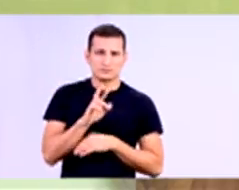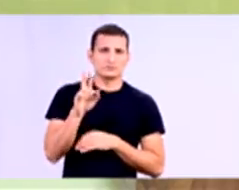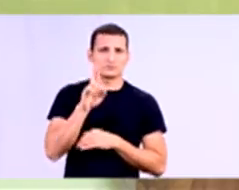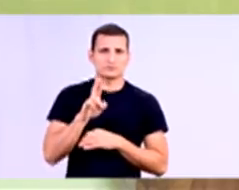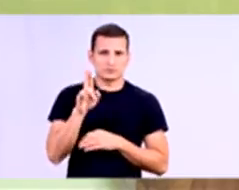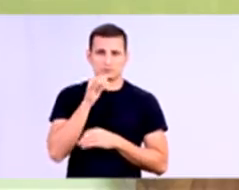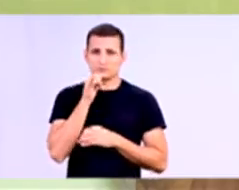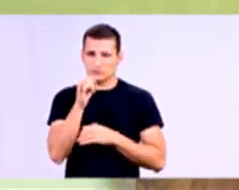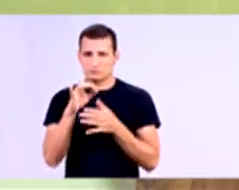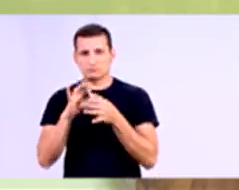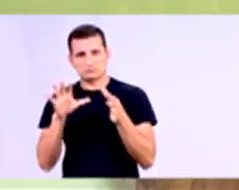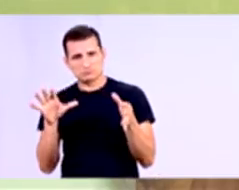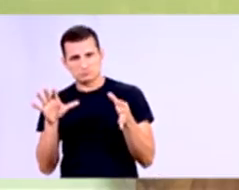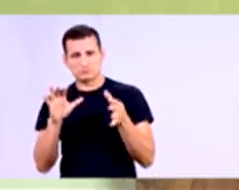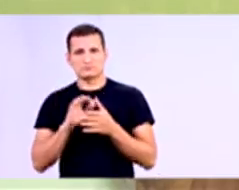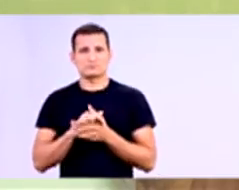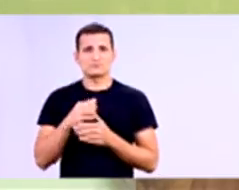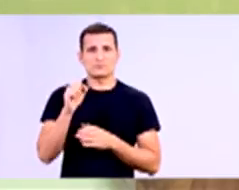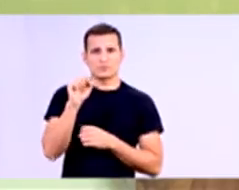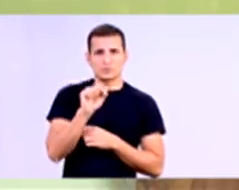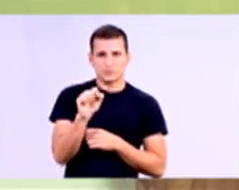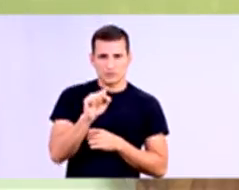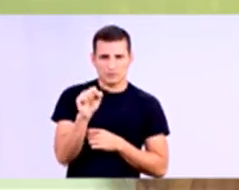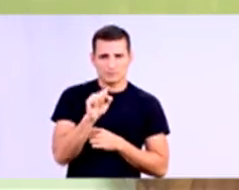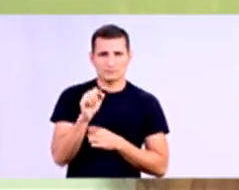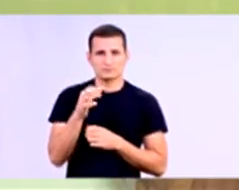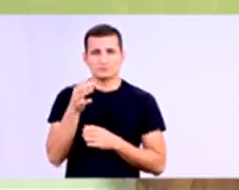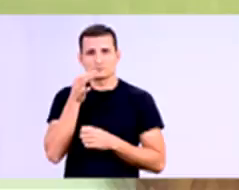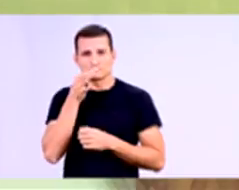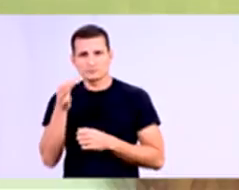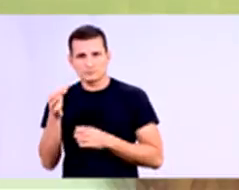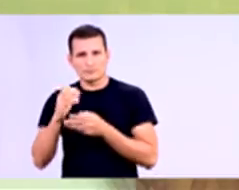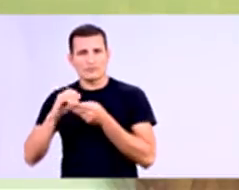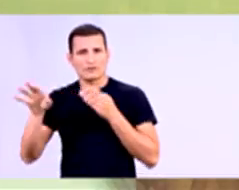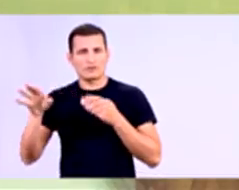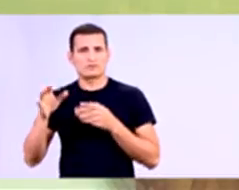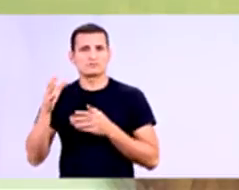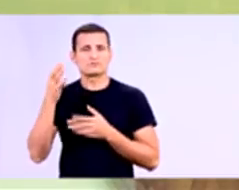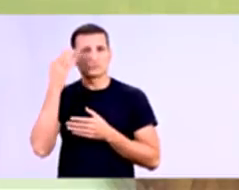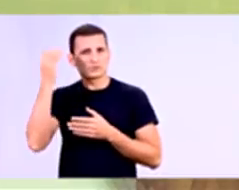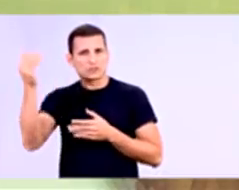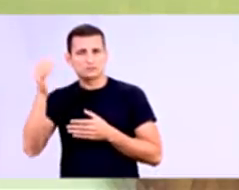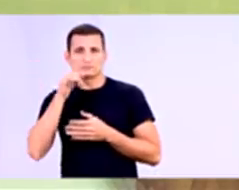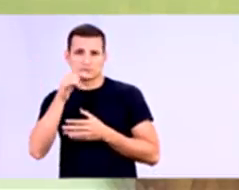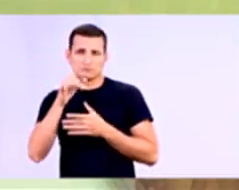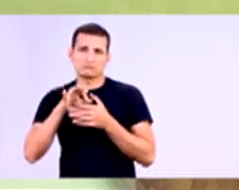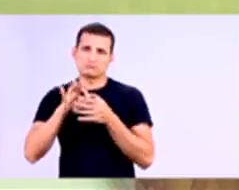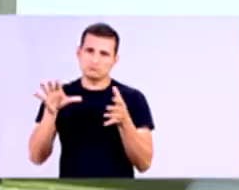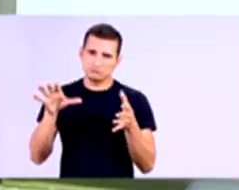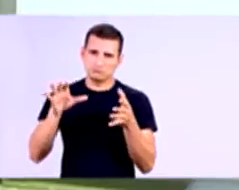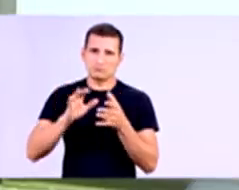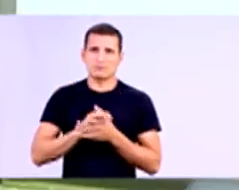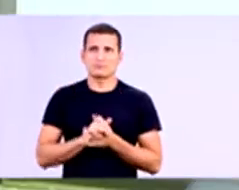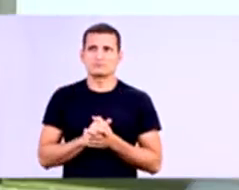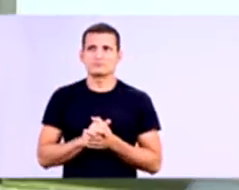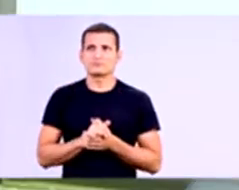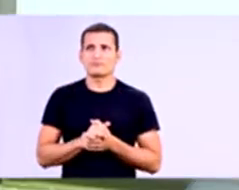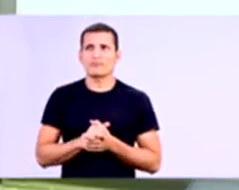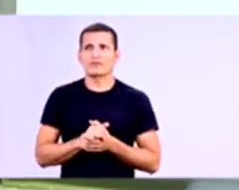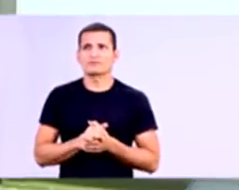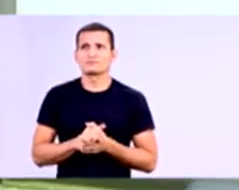se permitido. 8. Comentário enviado com sucesso, também se permitido. Muito bem, então vejam